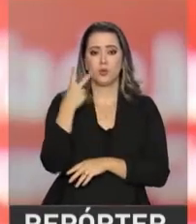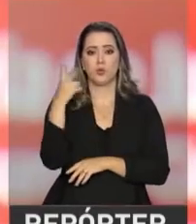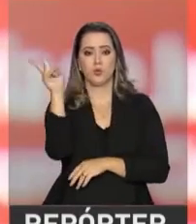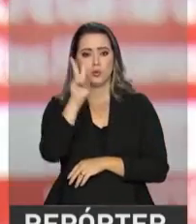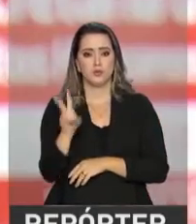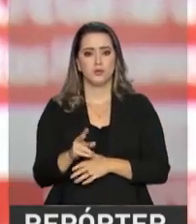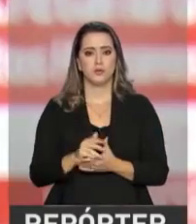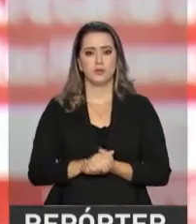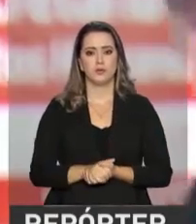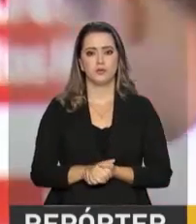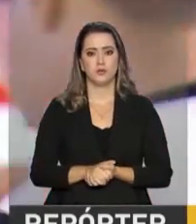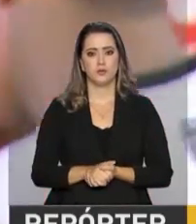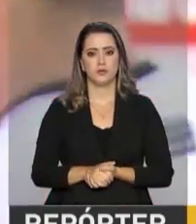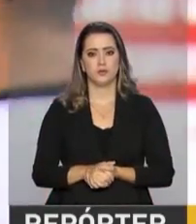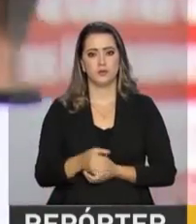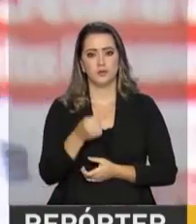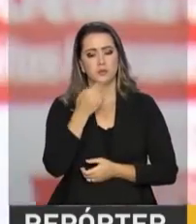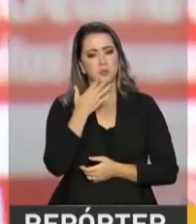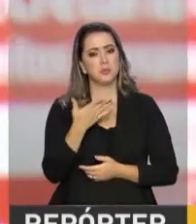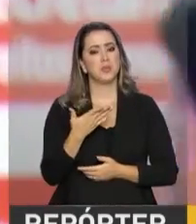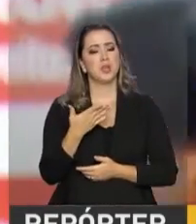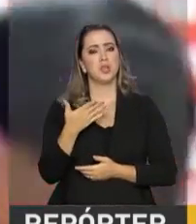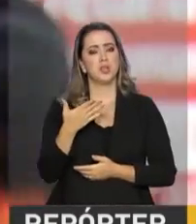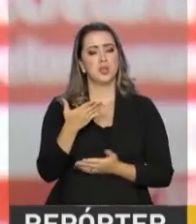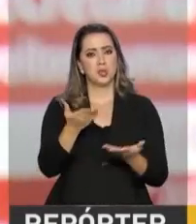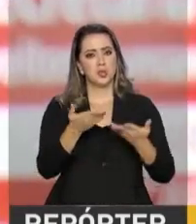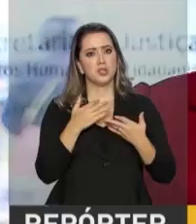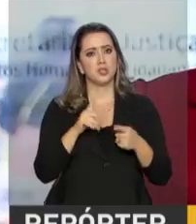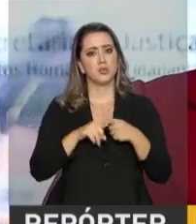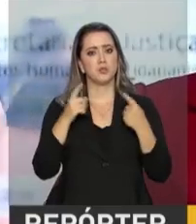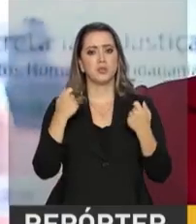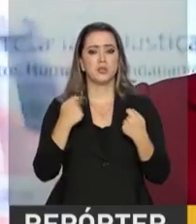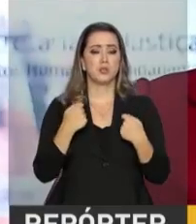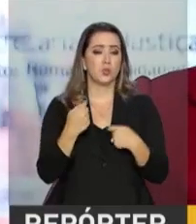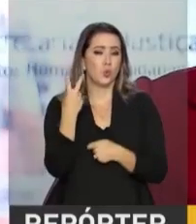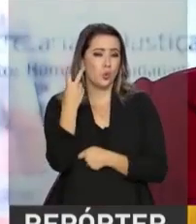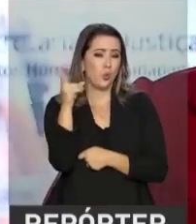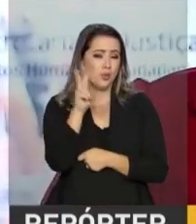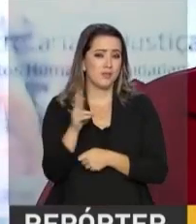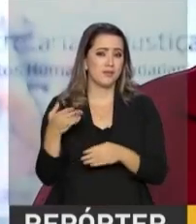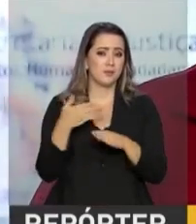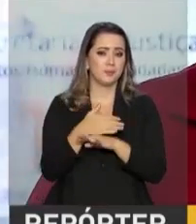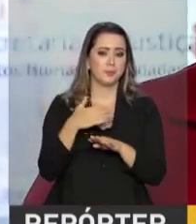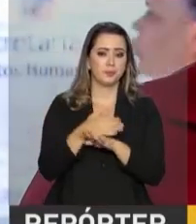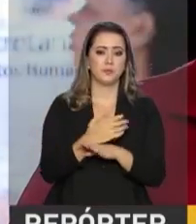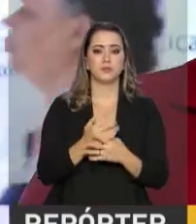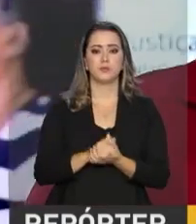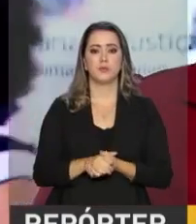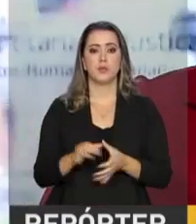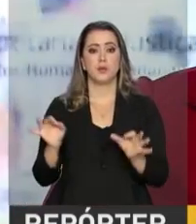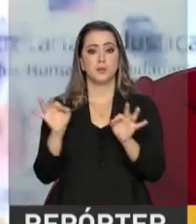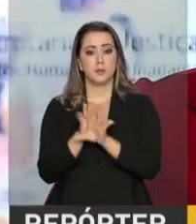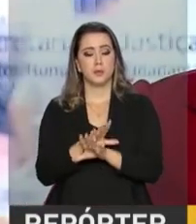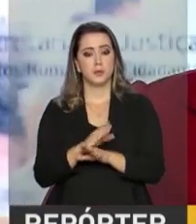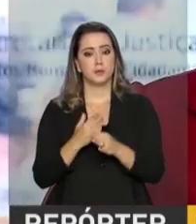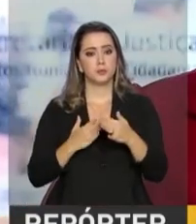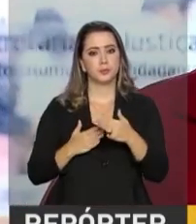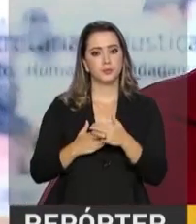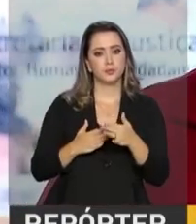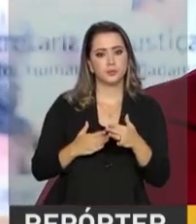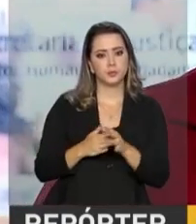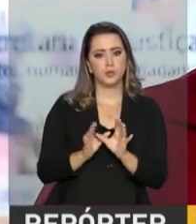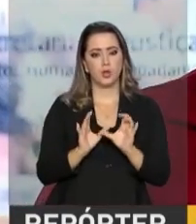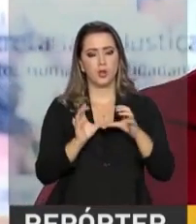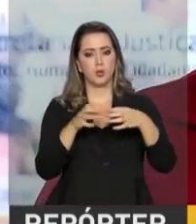vezes eu fui bem atendido mas poderia ter resolvido única vez para eliminar as barreiras que existem entre o cidadão e as